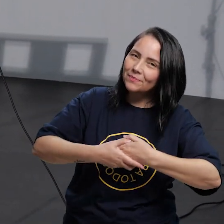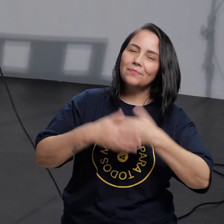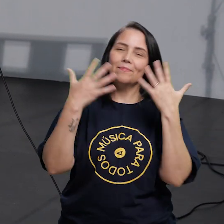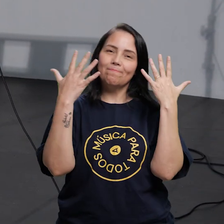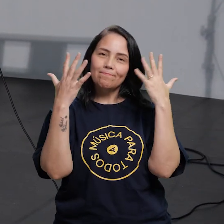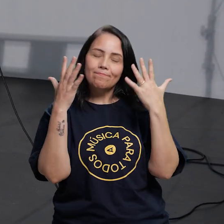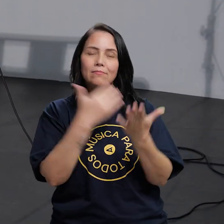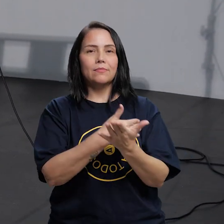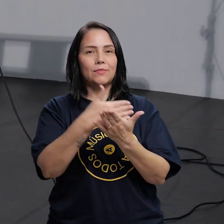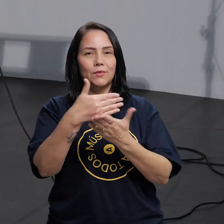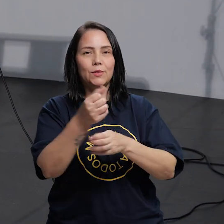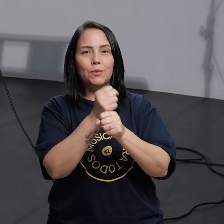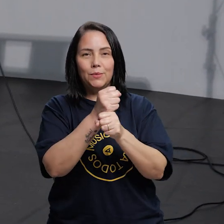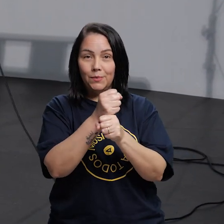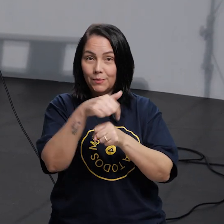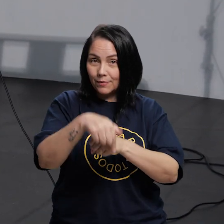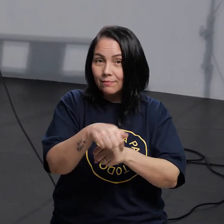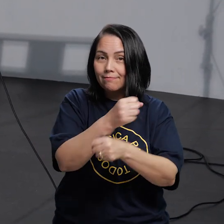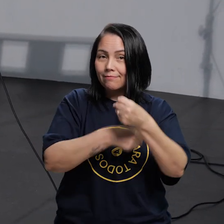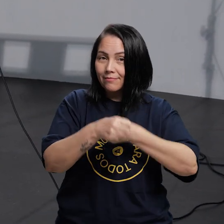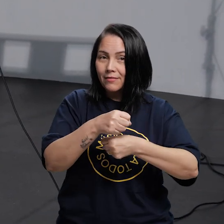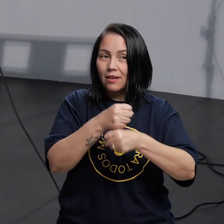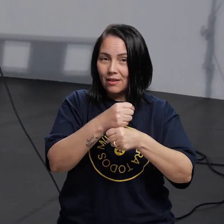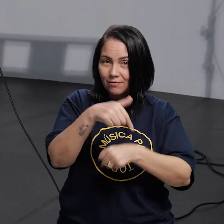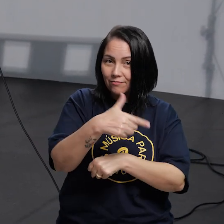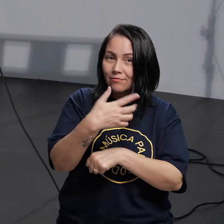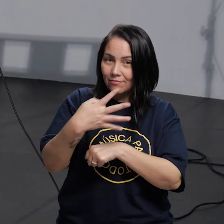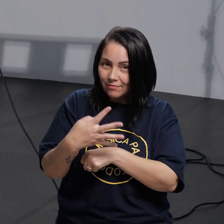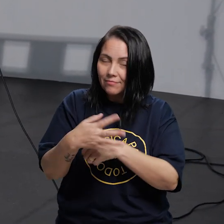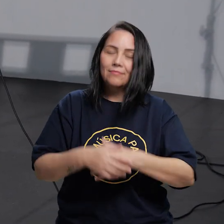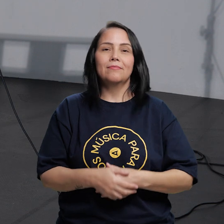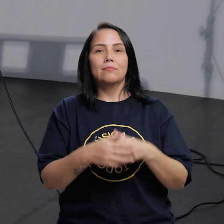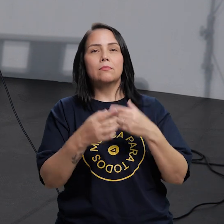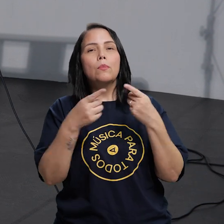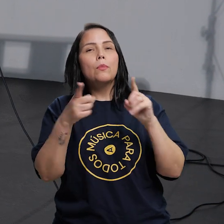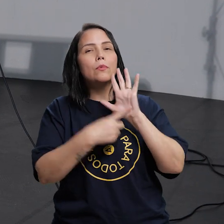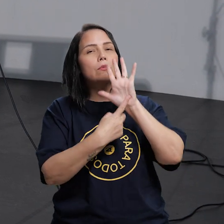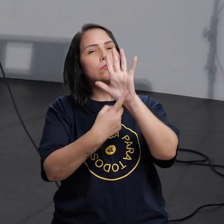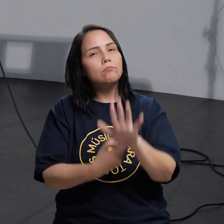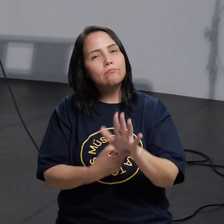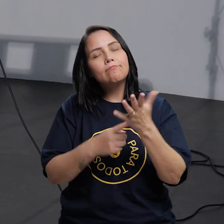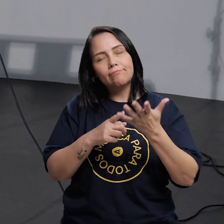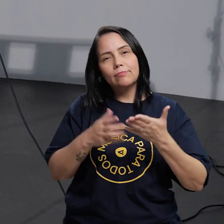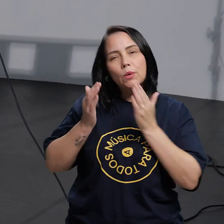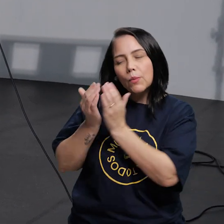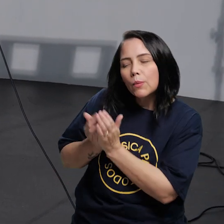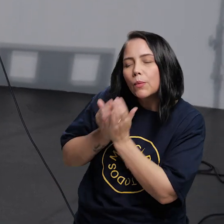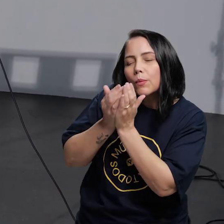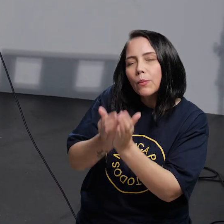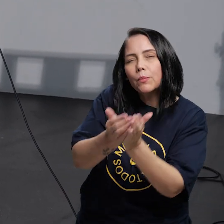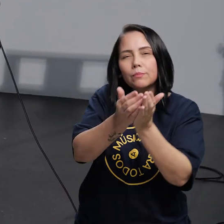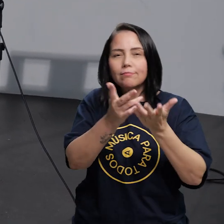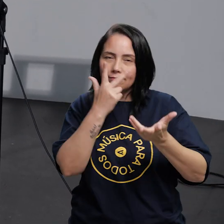Parabéns, Camille. A Camille também iniciou os estudos no início do ano. E a música que a gente tocou, então, se chama Sailing.